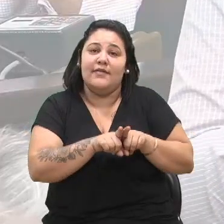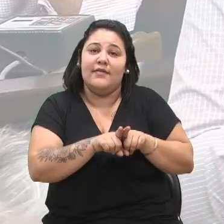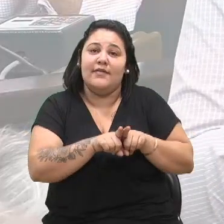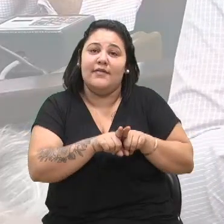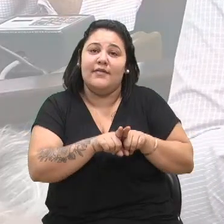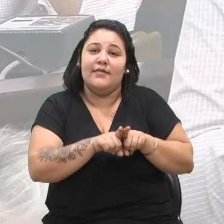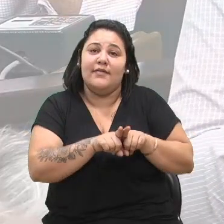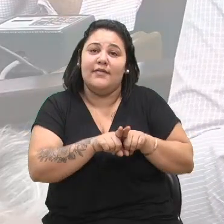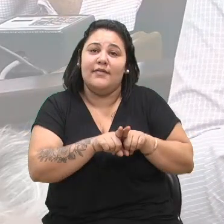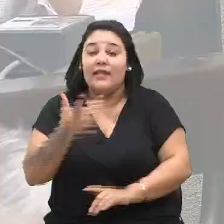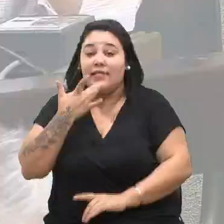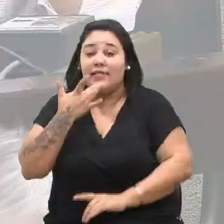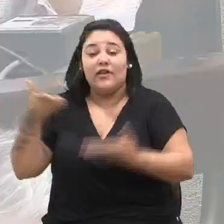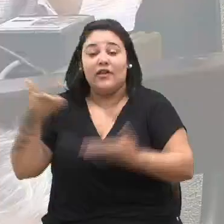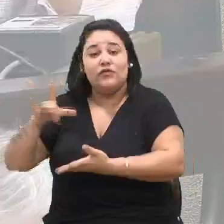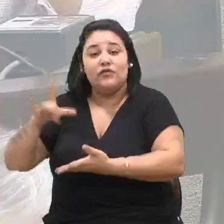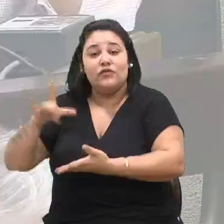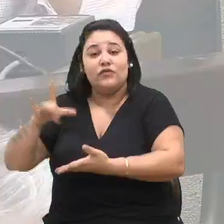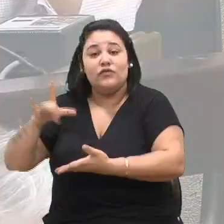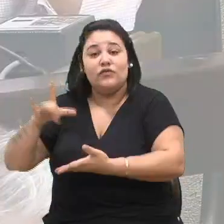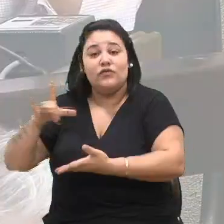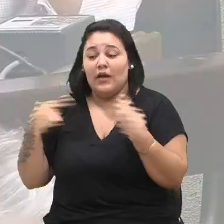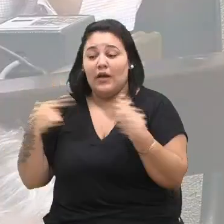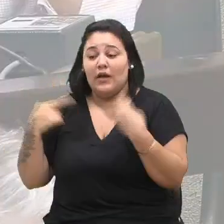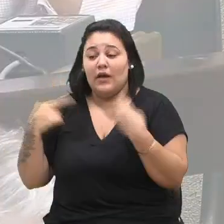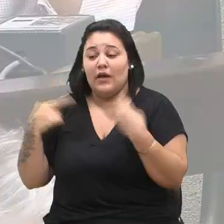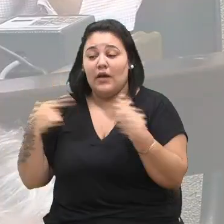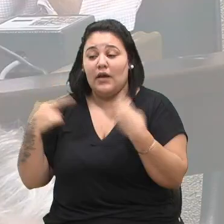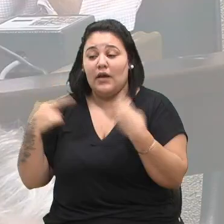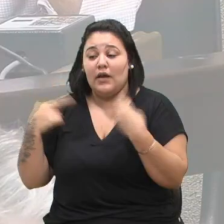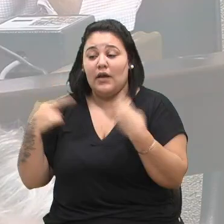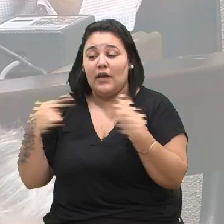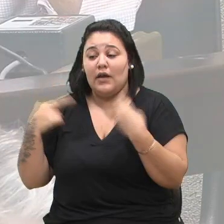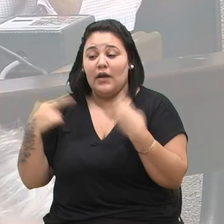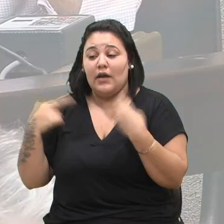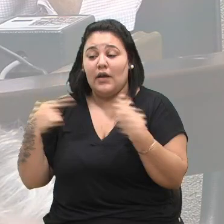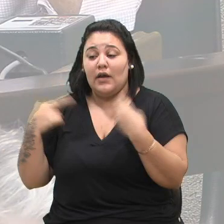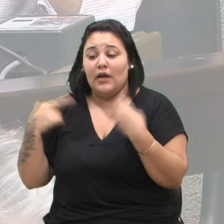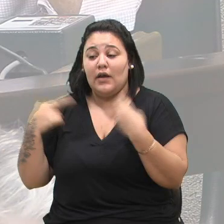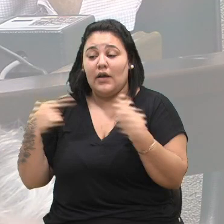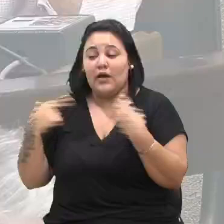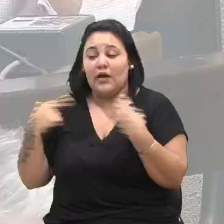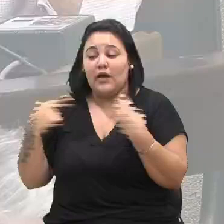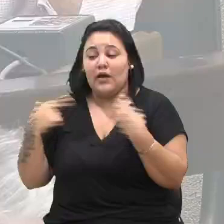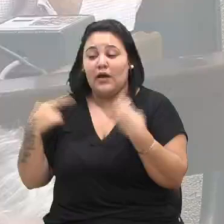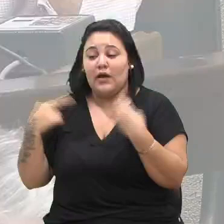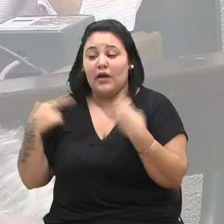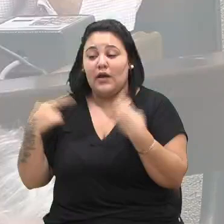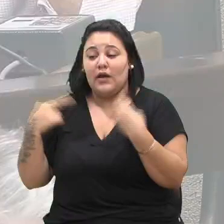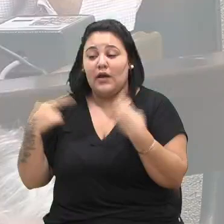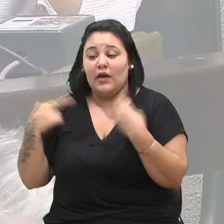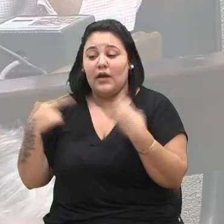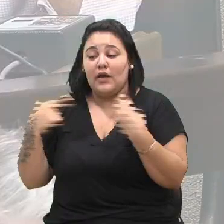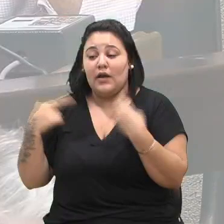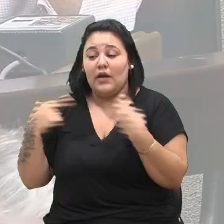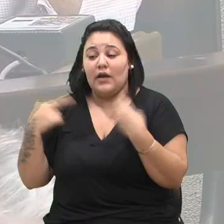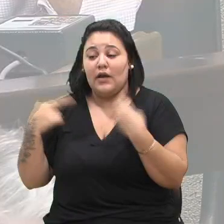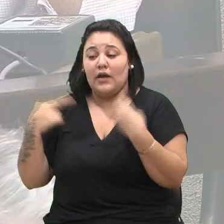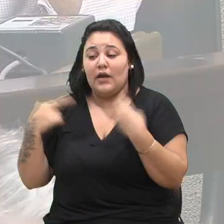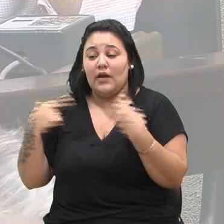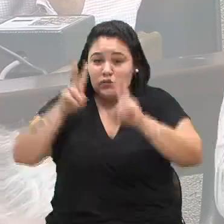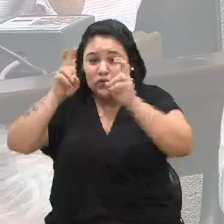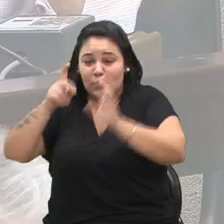à tarde, teremos então uma reunião com o secretário Wagner, tratando deste assunto ali do projeto